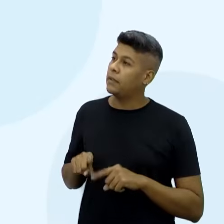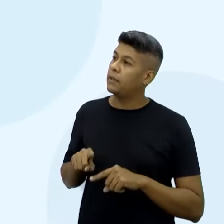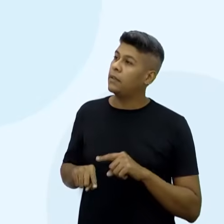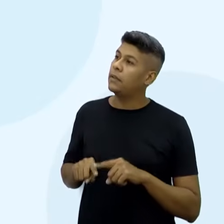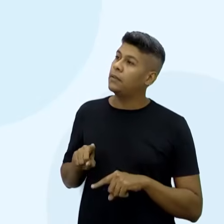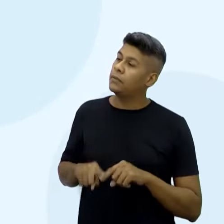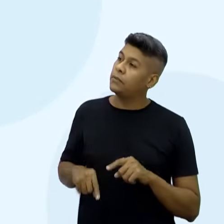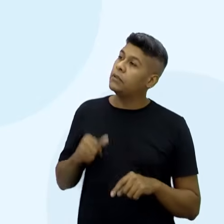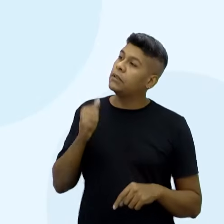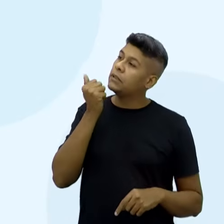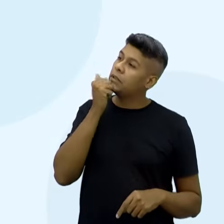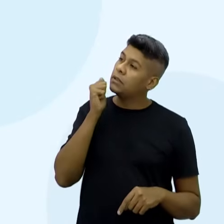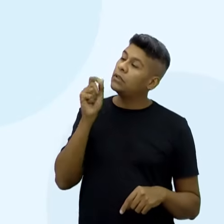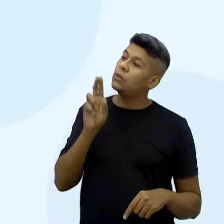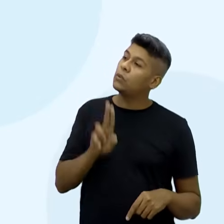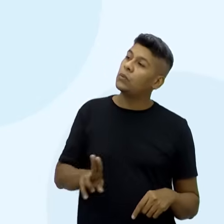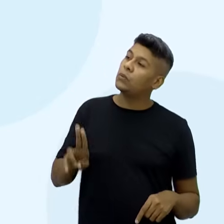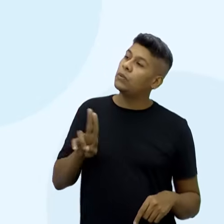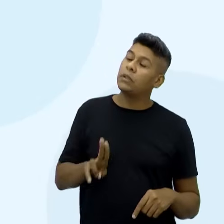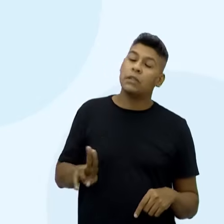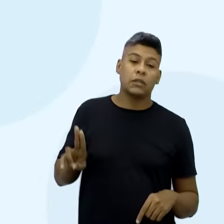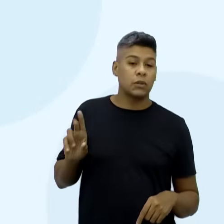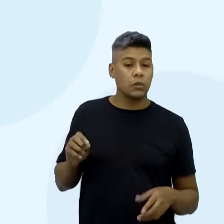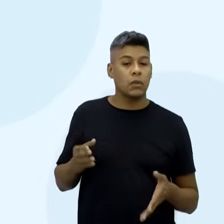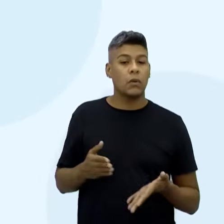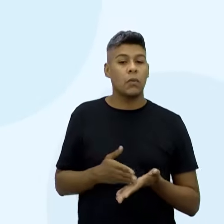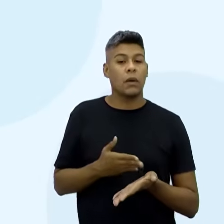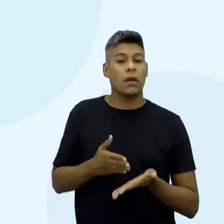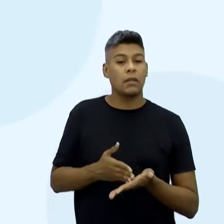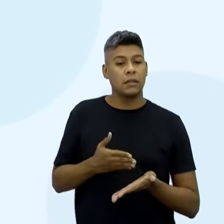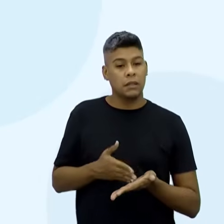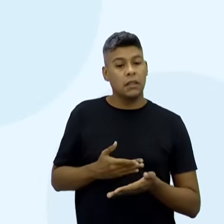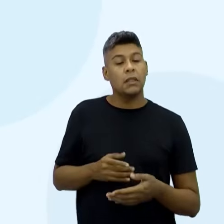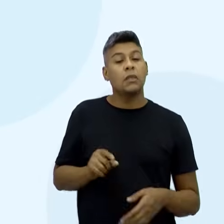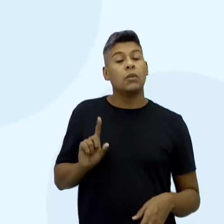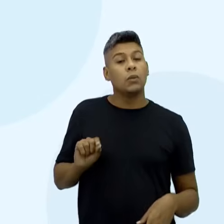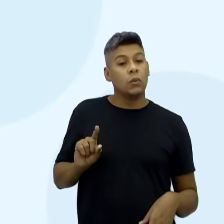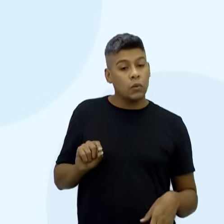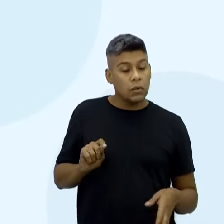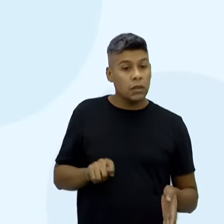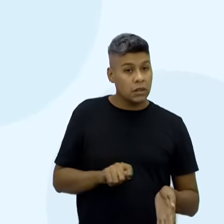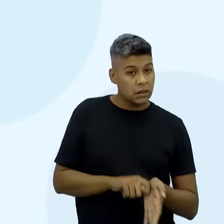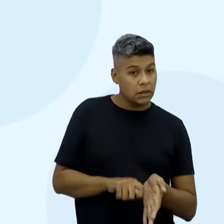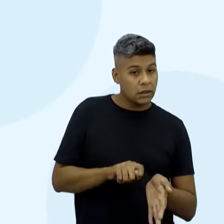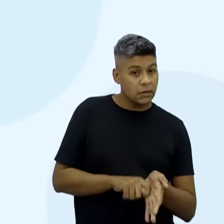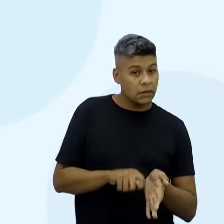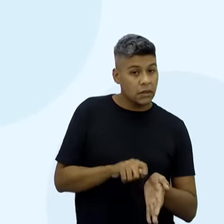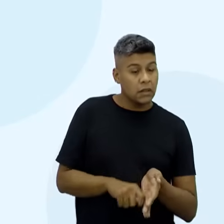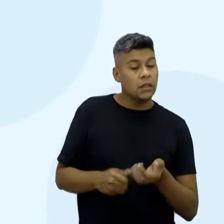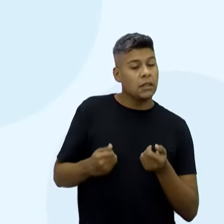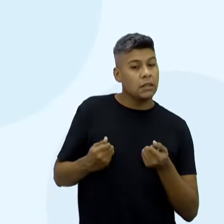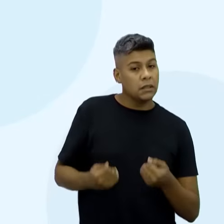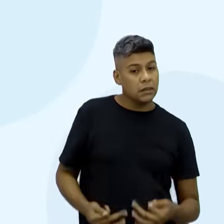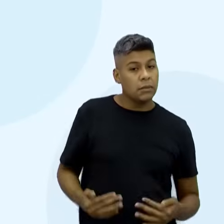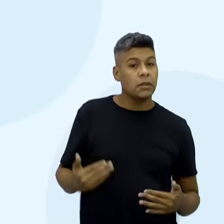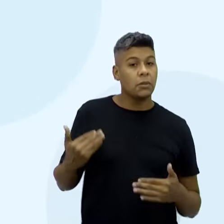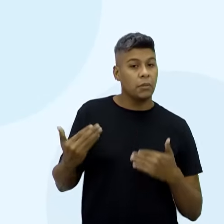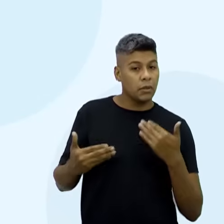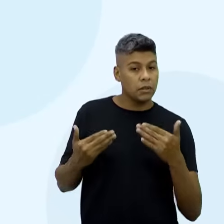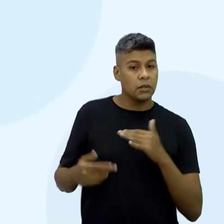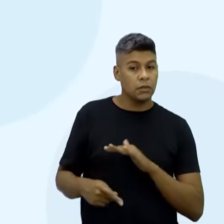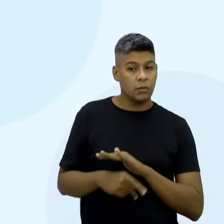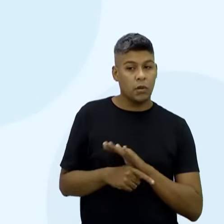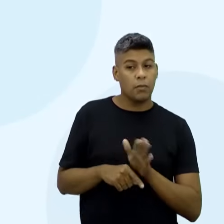então o cientista ele utiliza justamente esse caderno para ele tomar nota e explicar os processos da